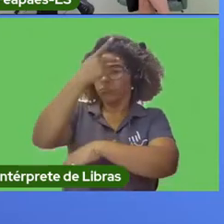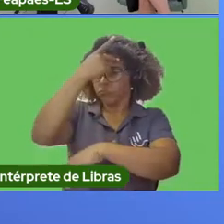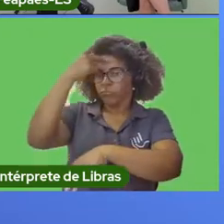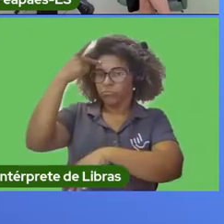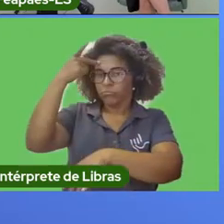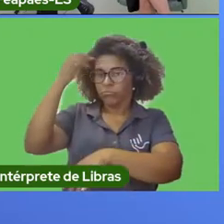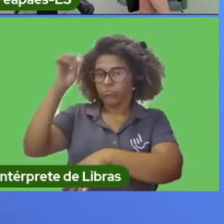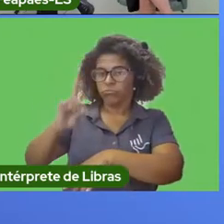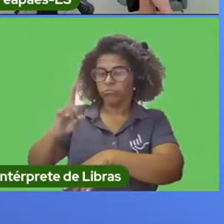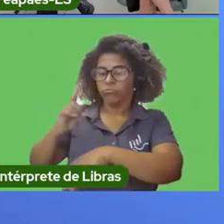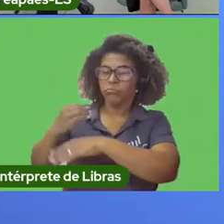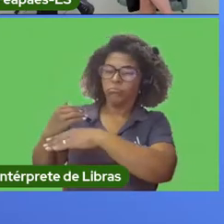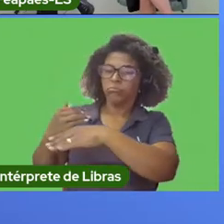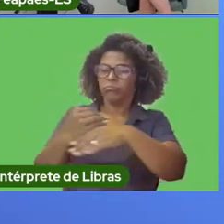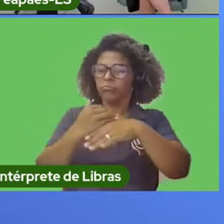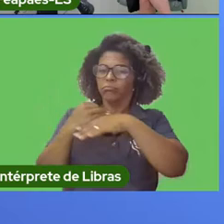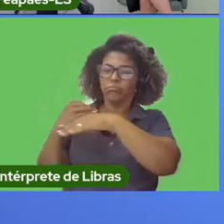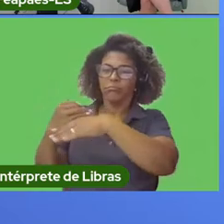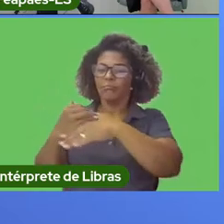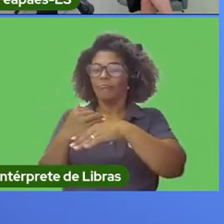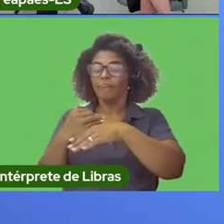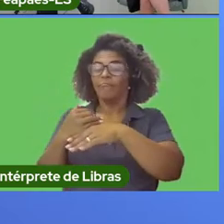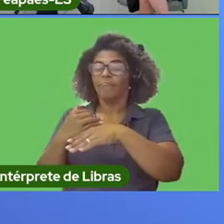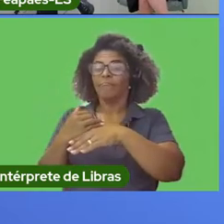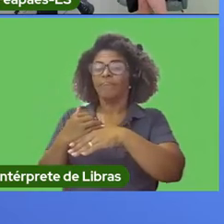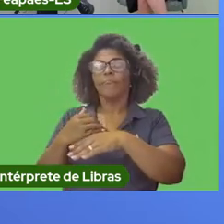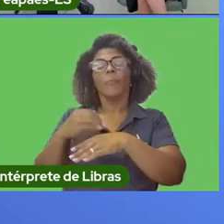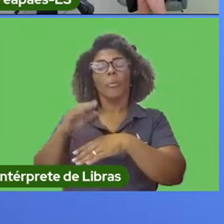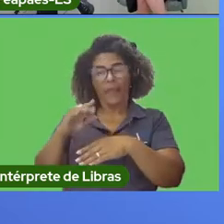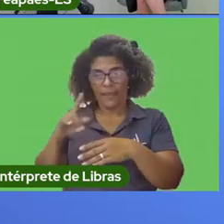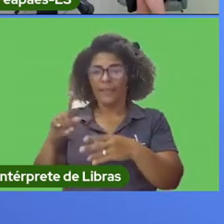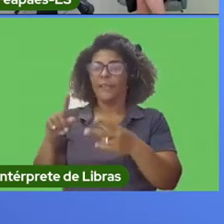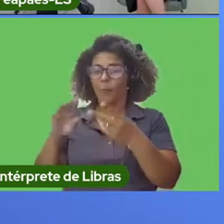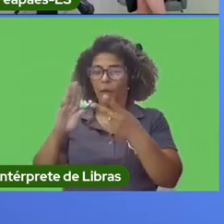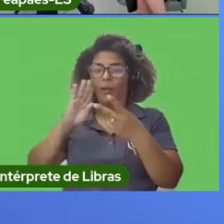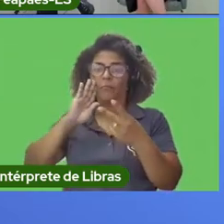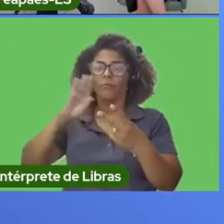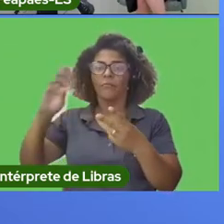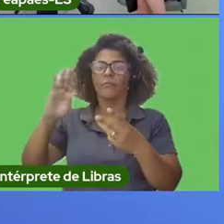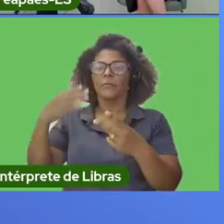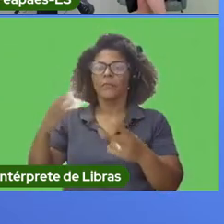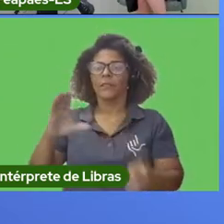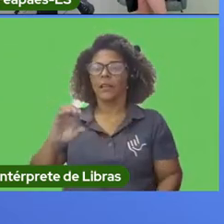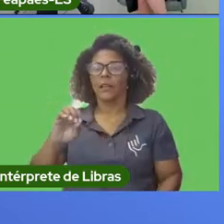em igualdade de condições com as demais, que é outro princípio importante da convenção.